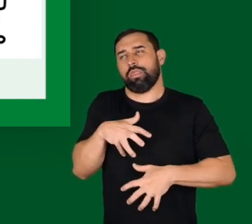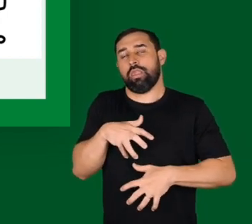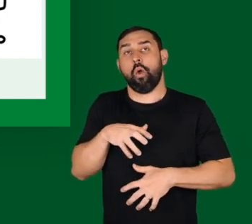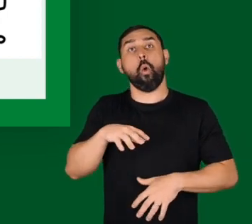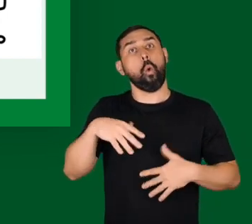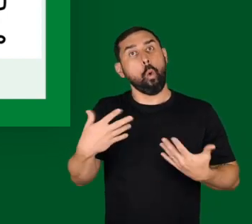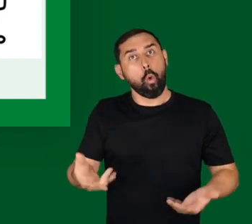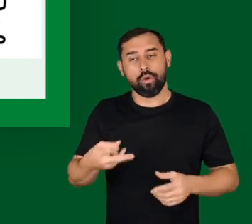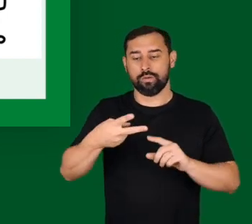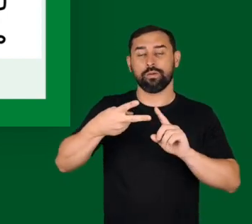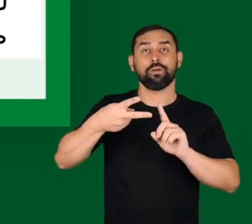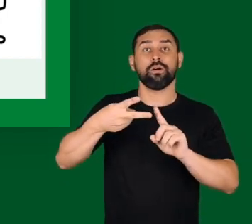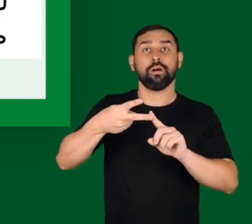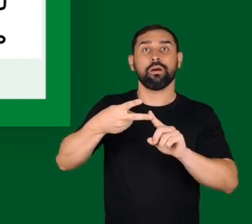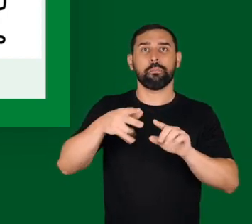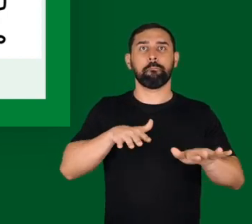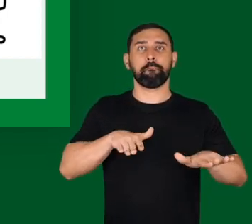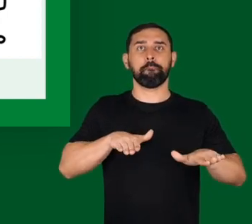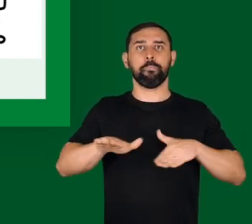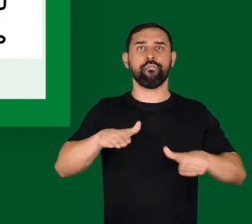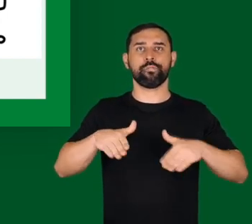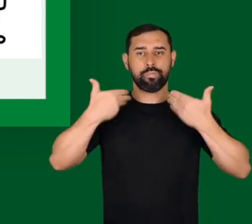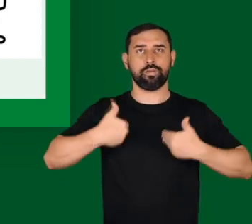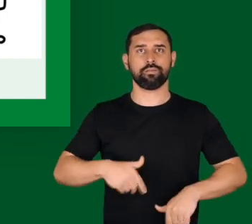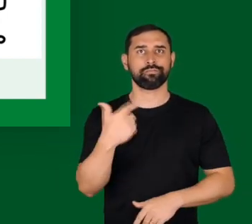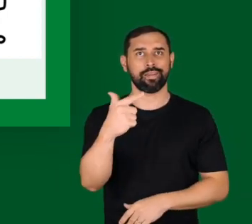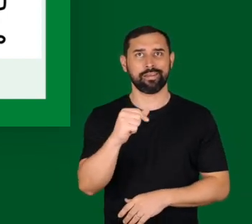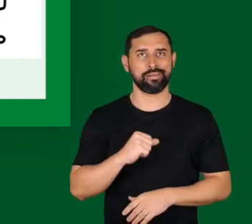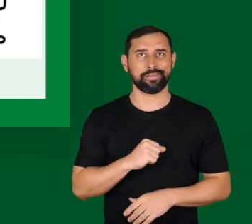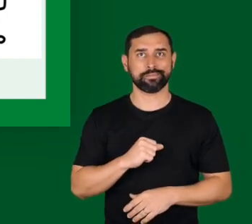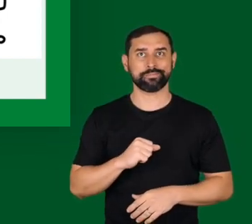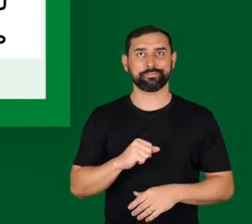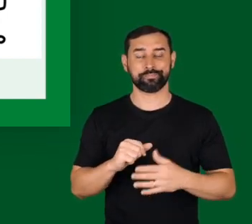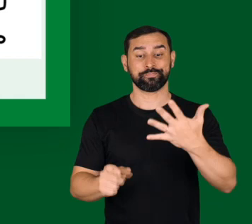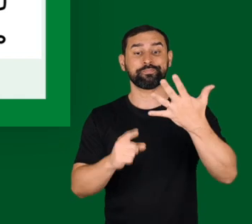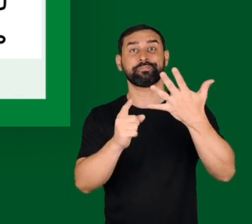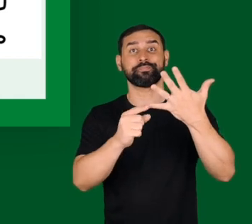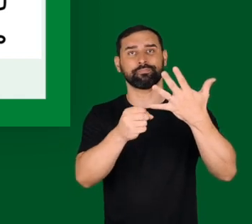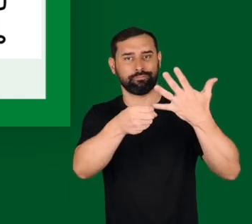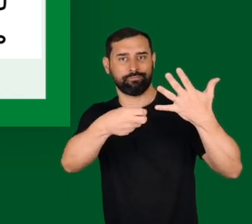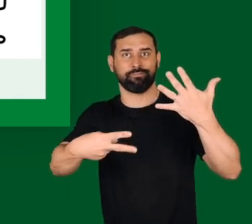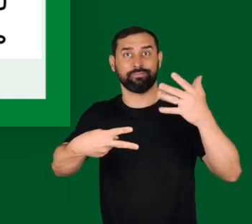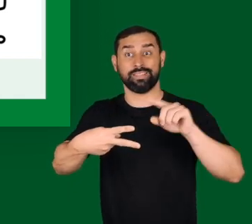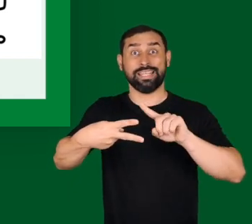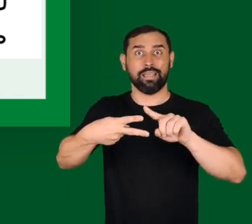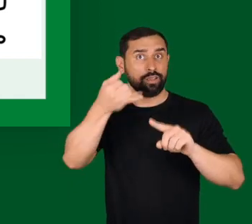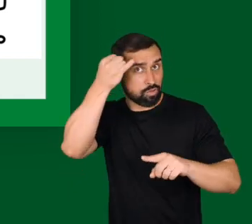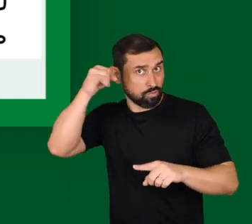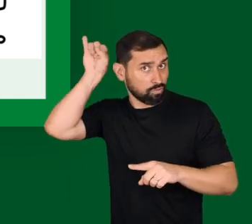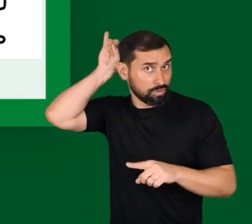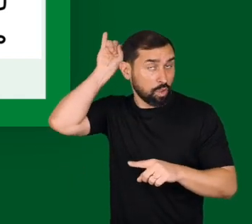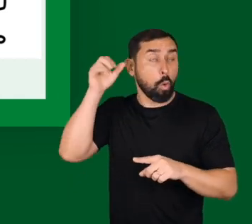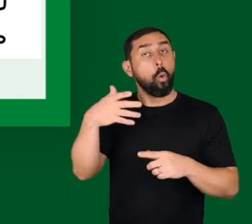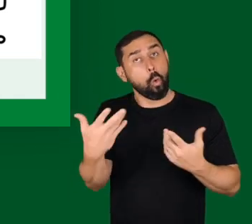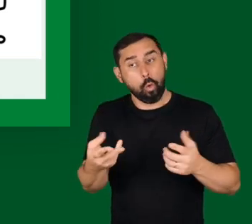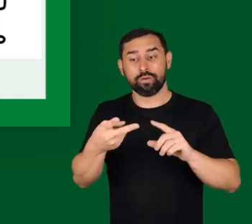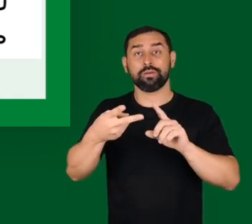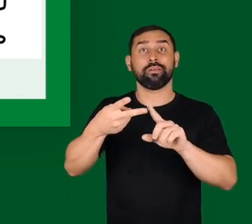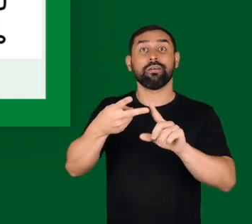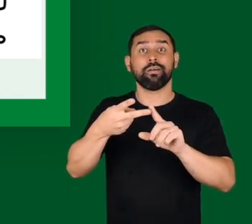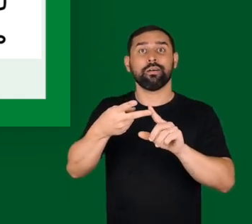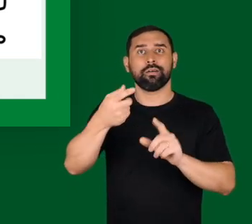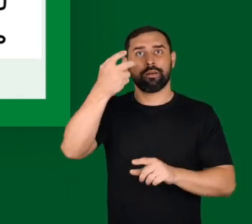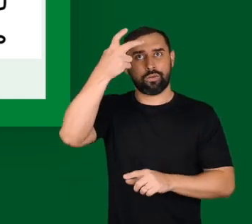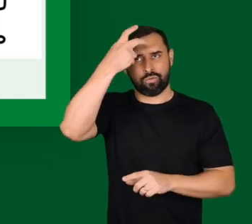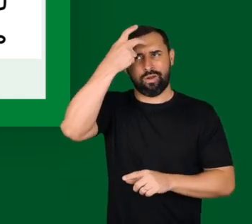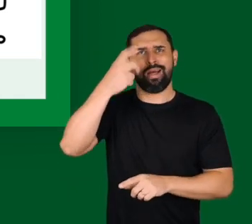involuntária de apenas um segmento corporal, né, com ou sem a preservação do estado de consciência, tá?